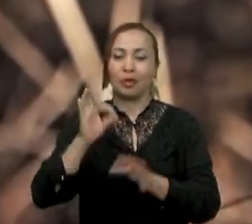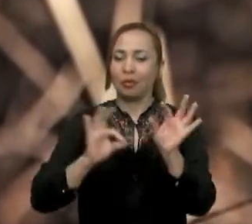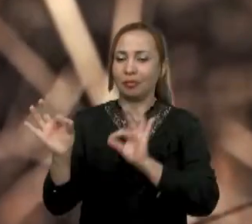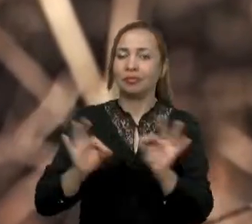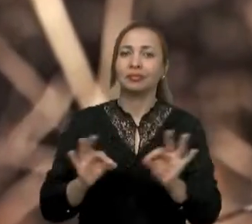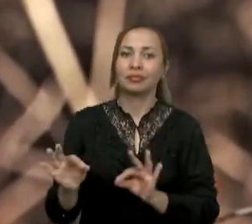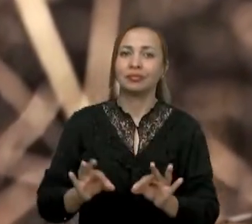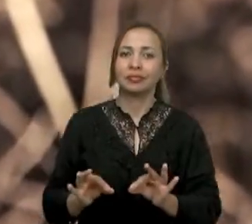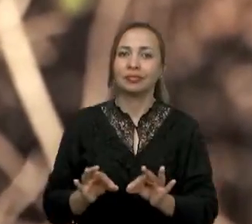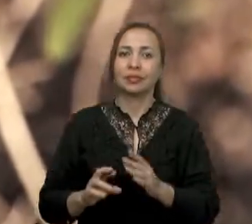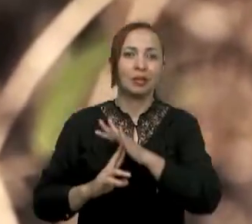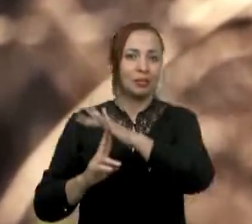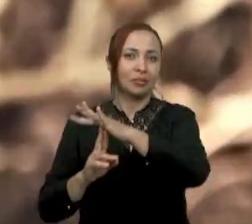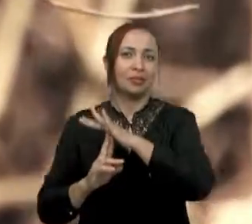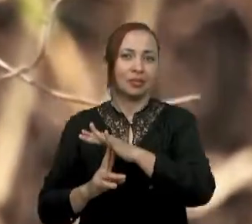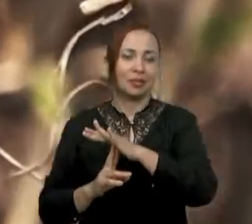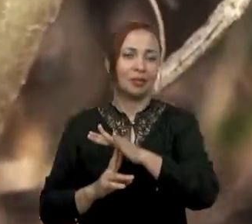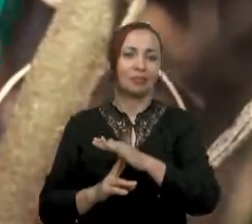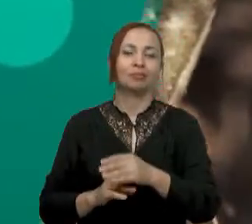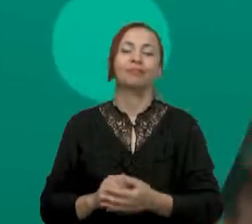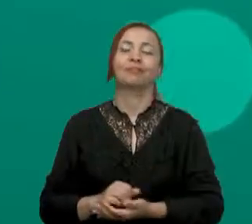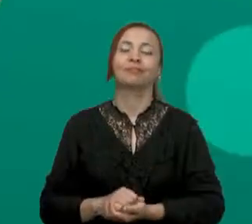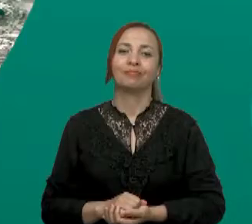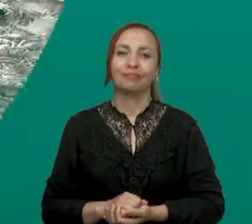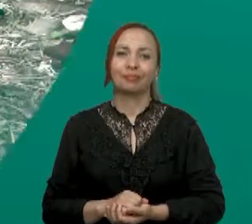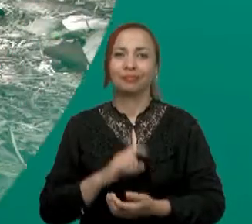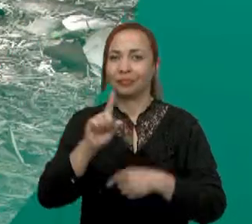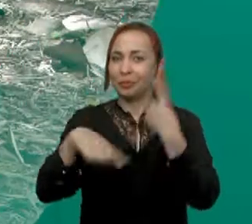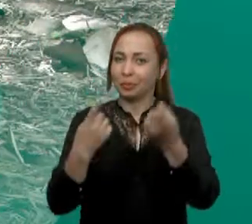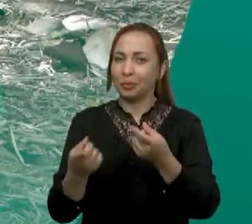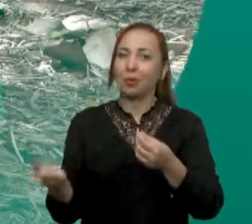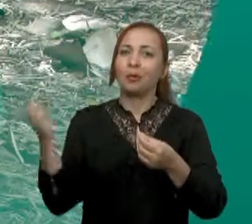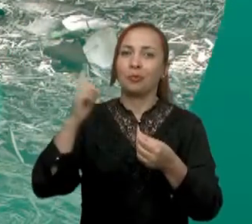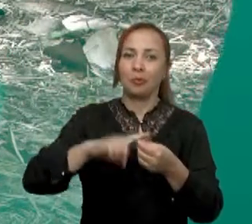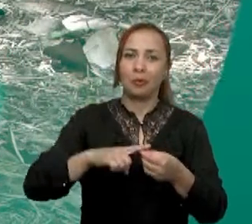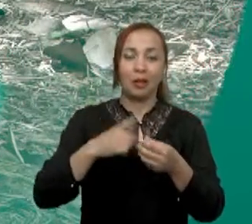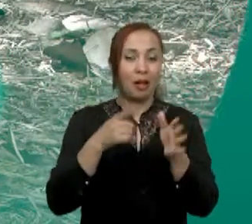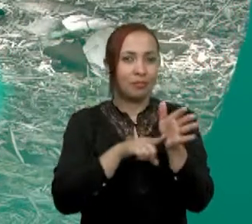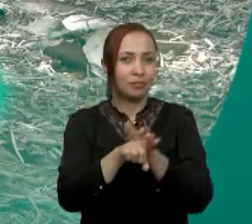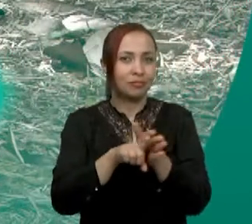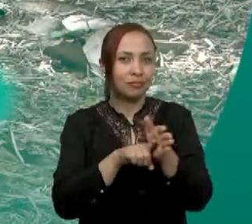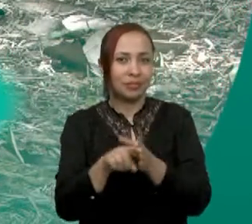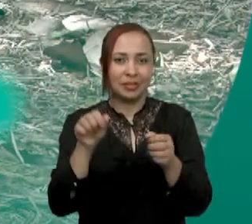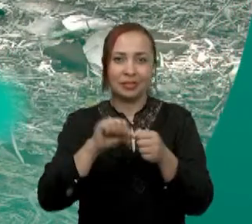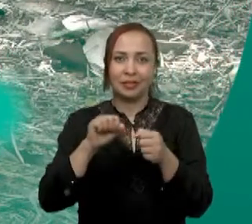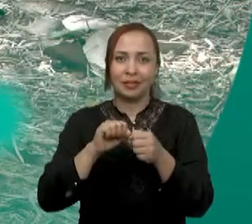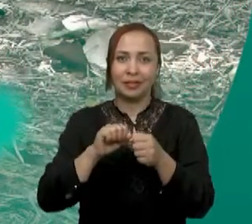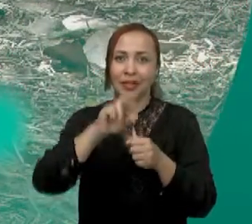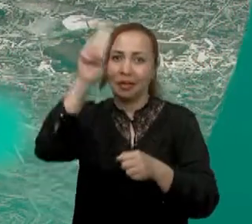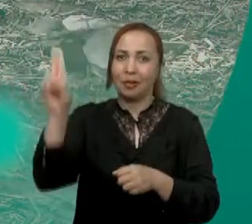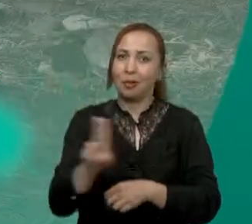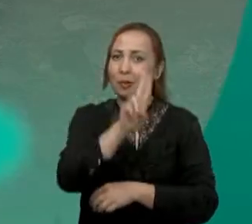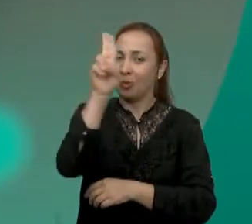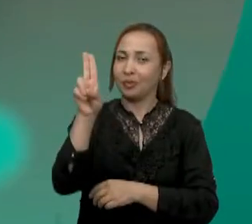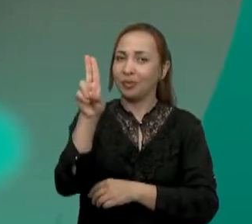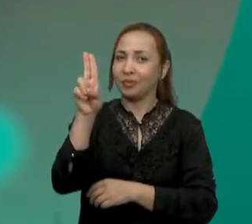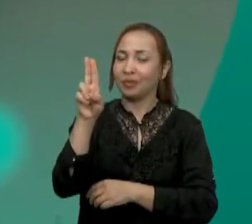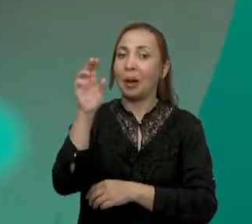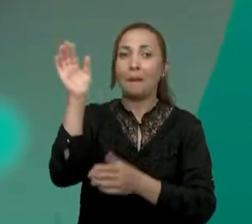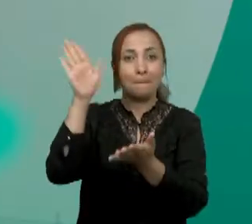ambiental da Caatinga daqui a pouco a gente volta com uma pesquisa feita pela Universidade de Pernambuco